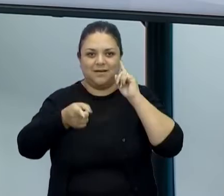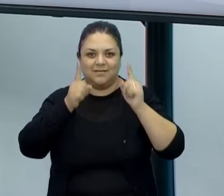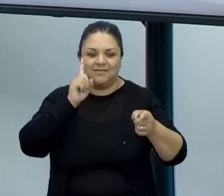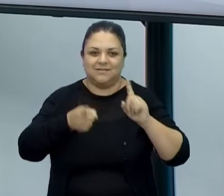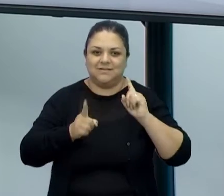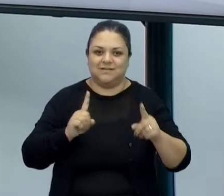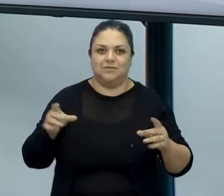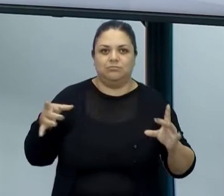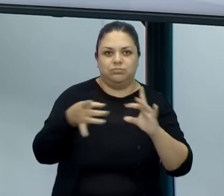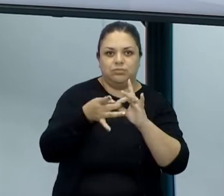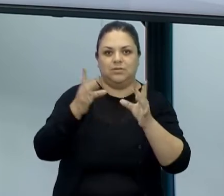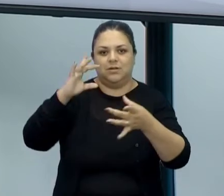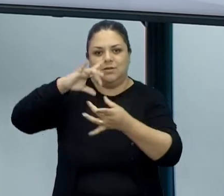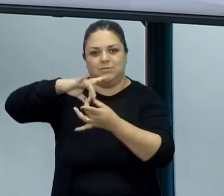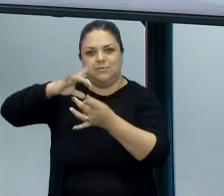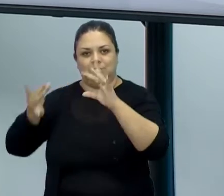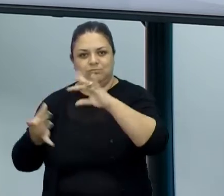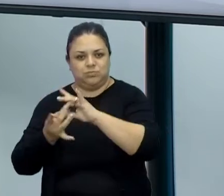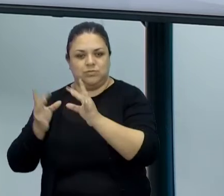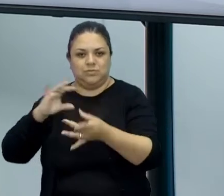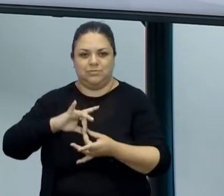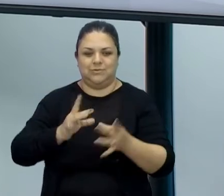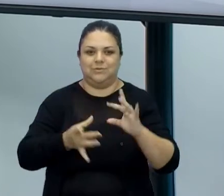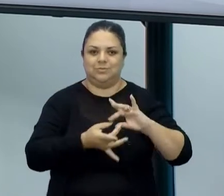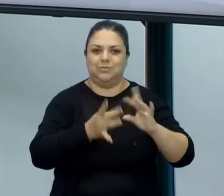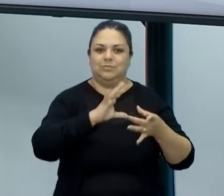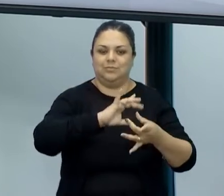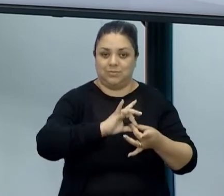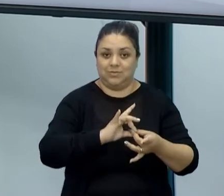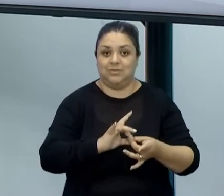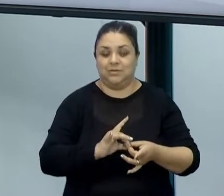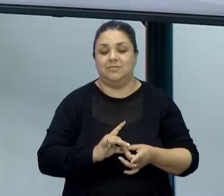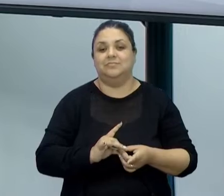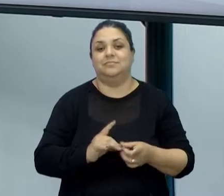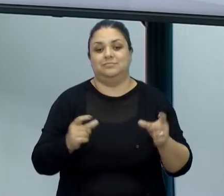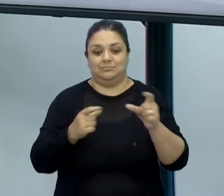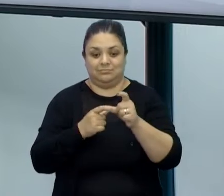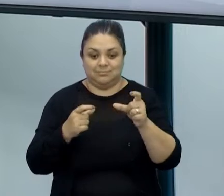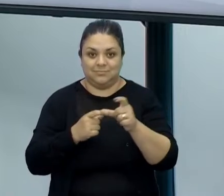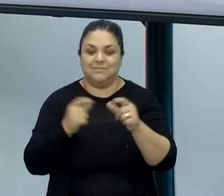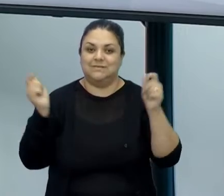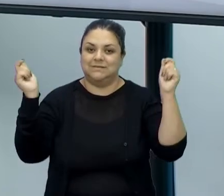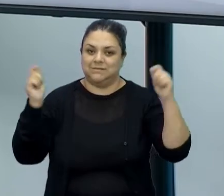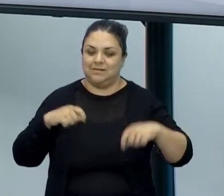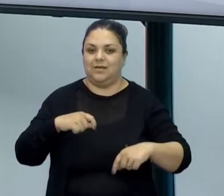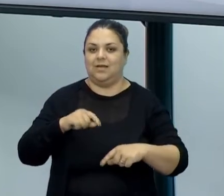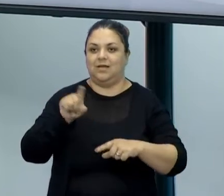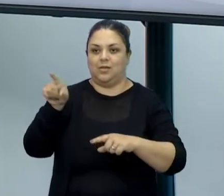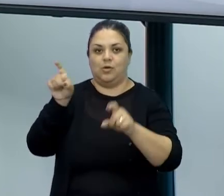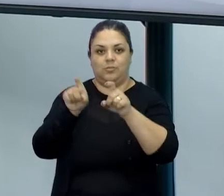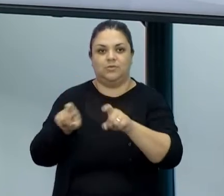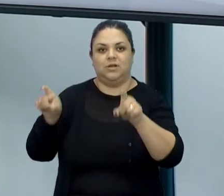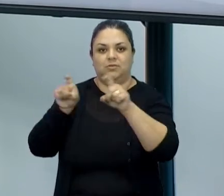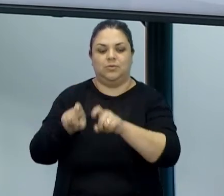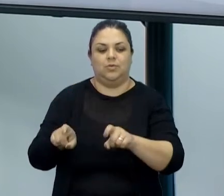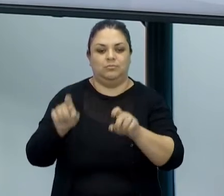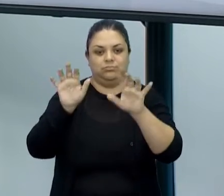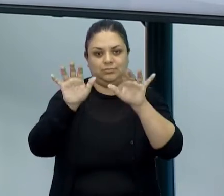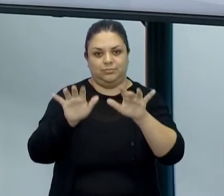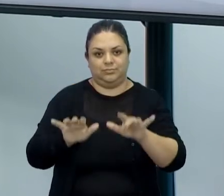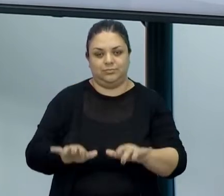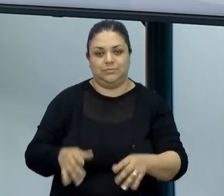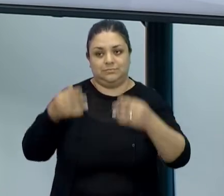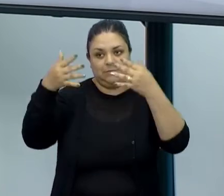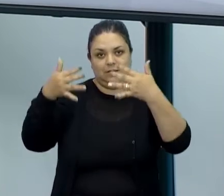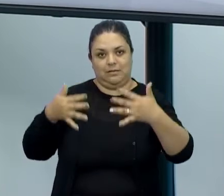encaixando, daquele quebra-cabeça que a gente está encaixando, a gente consegue transmitir uma ideia para o computador executar uma ação. É como